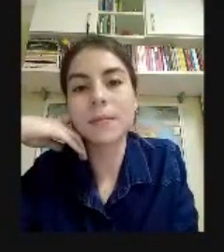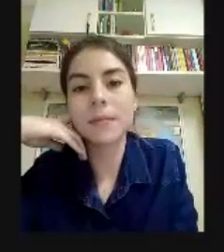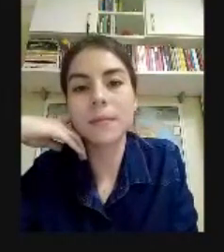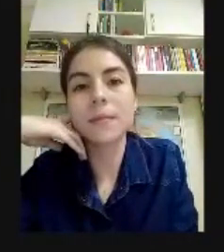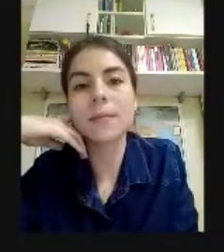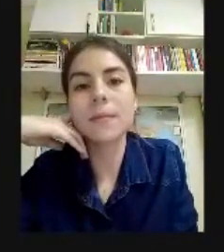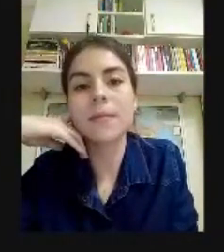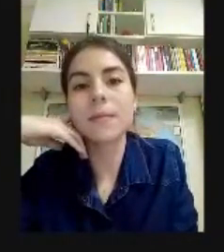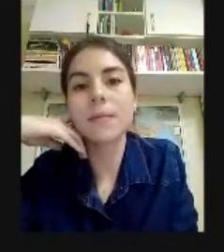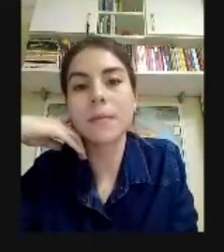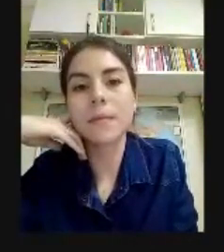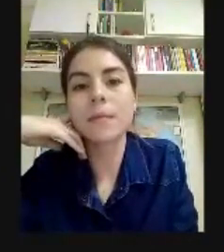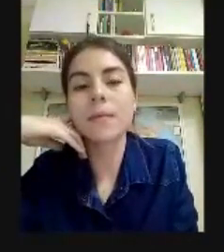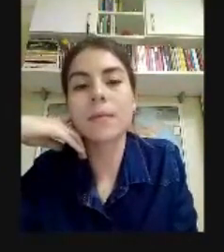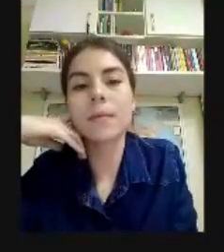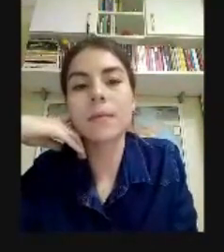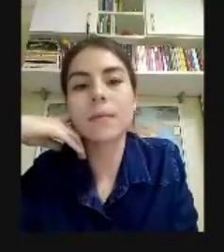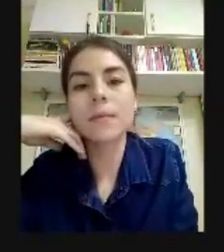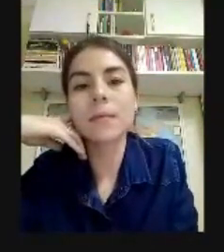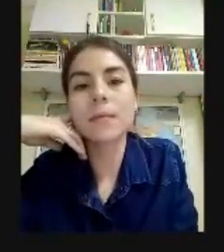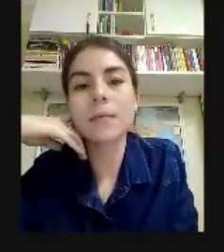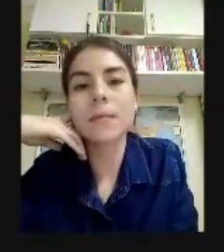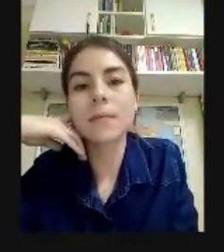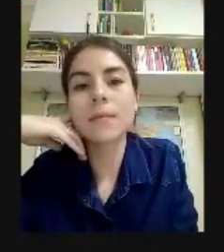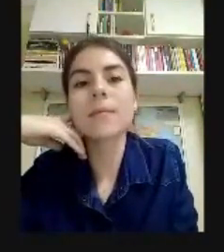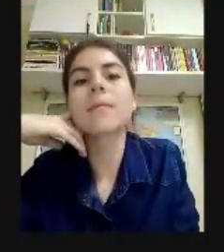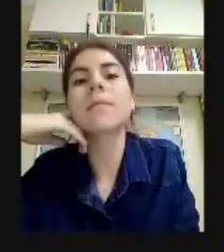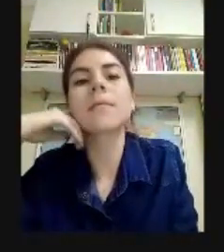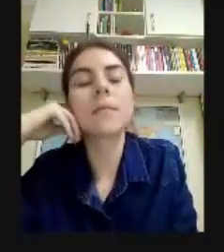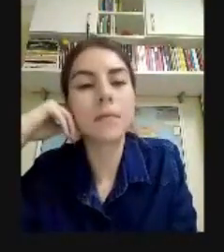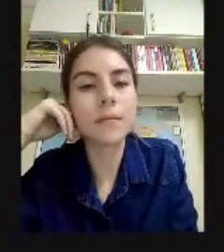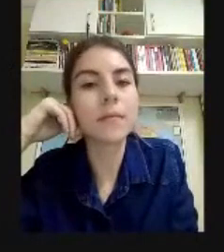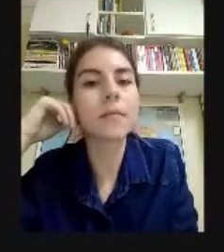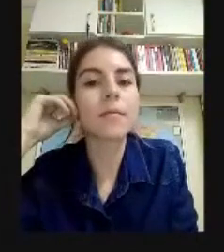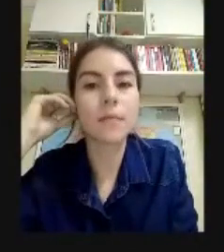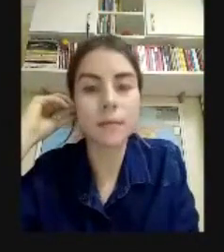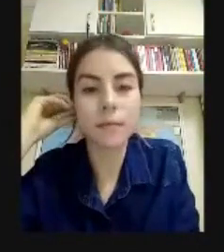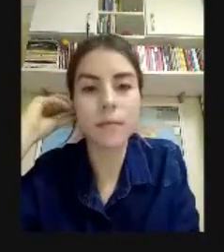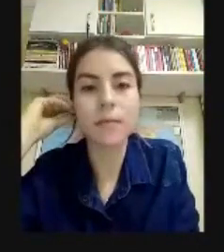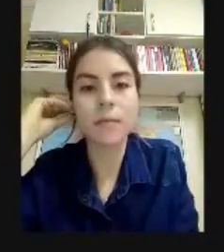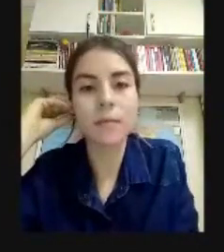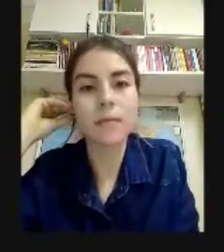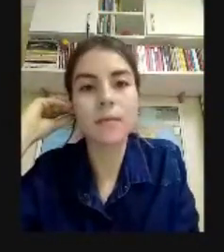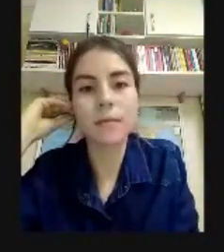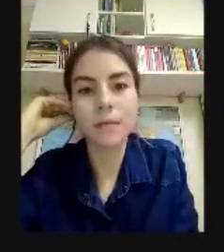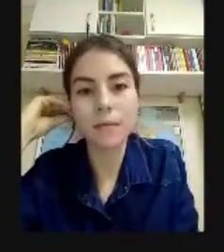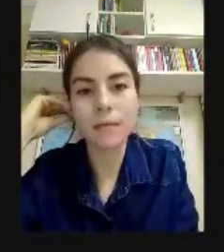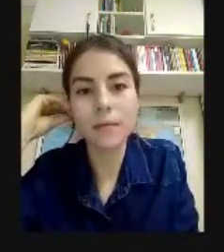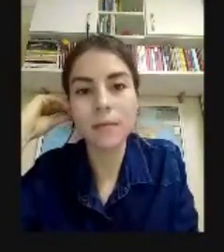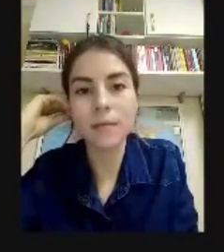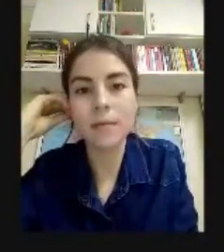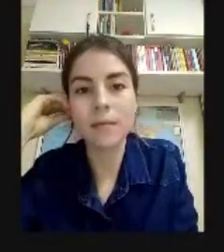fonológica eu chego aí vai pensar três pedacinhos vamos ver como é que são cada um dos pedacinhos